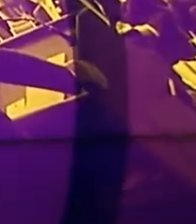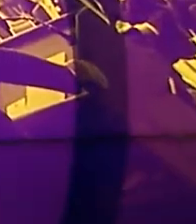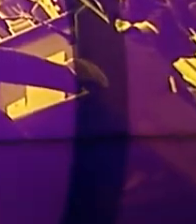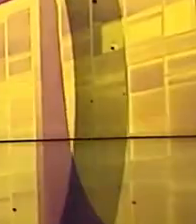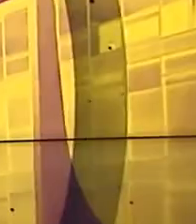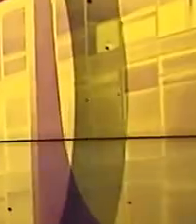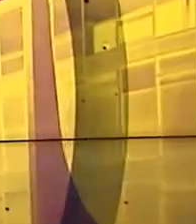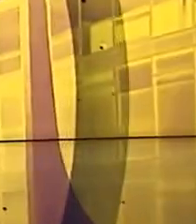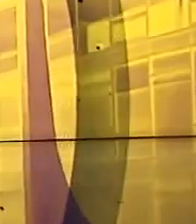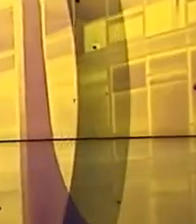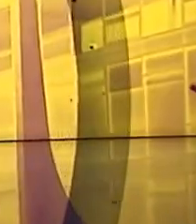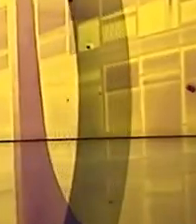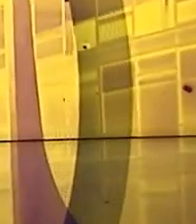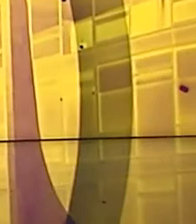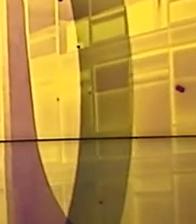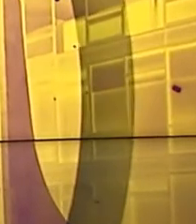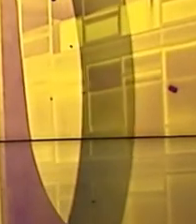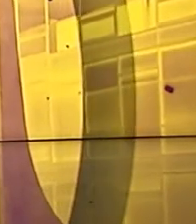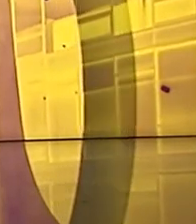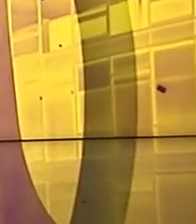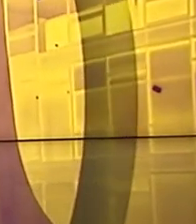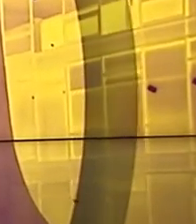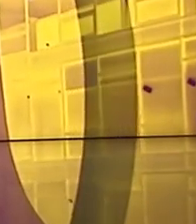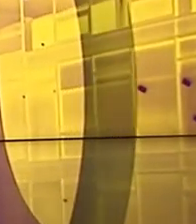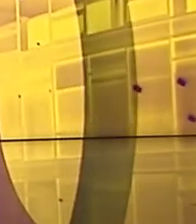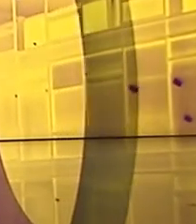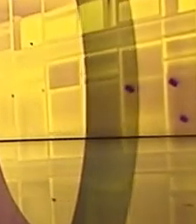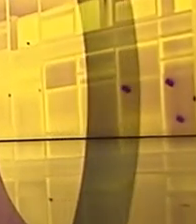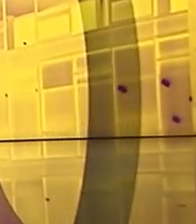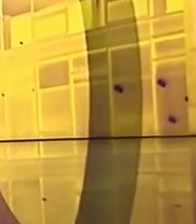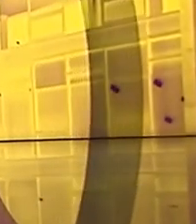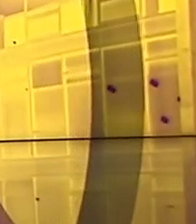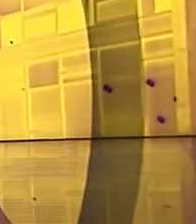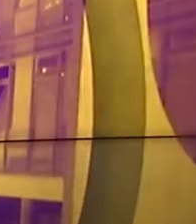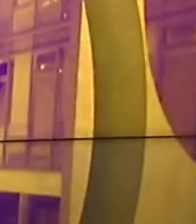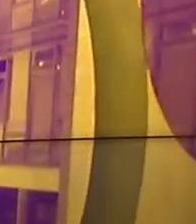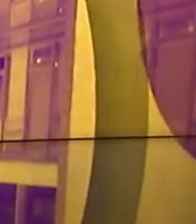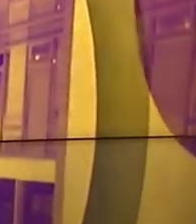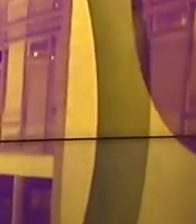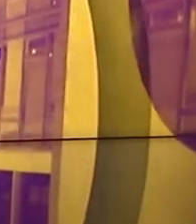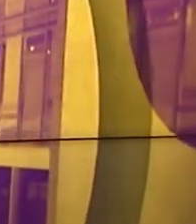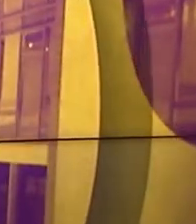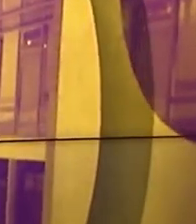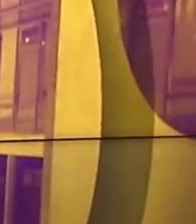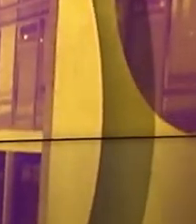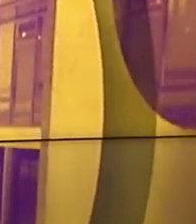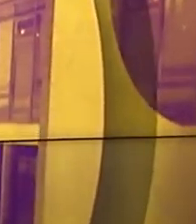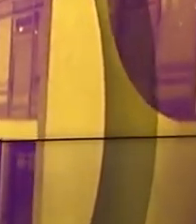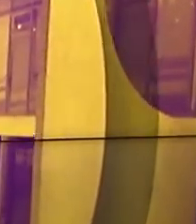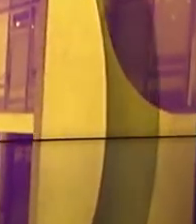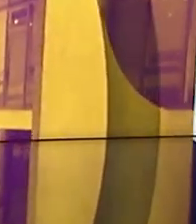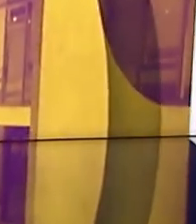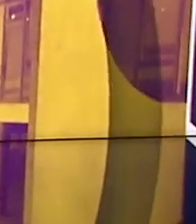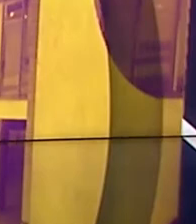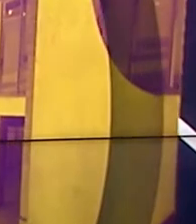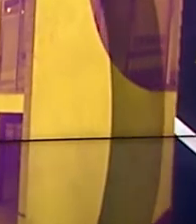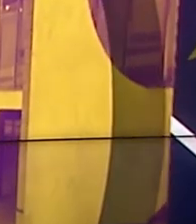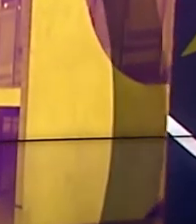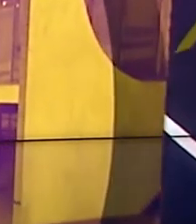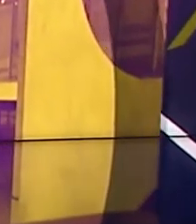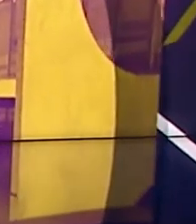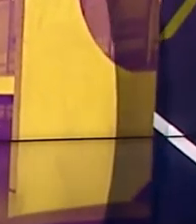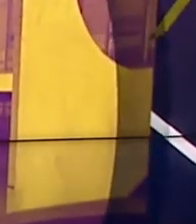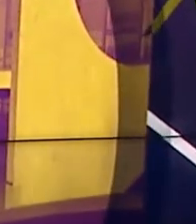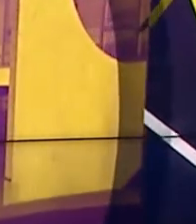você acompanhou ao vivo direto do palácio do planalto a cerimônia de assinatura pelo presidente michel temer da medida provisória